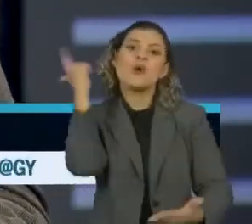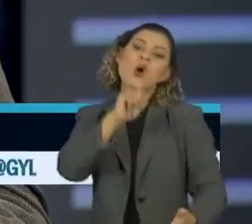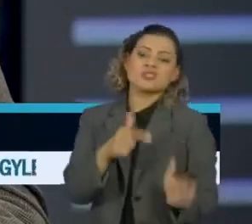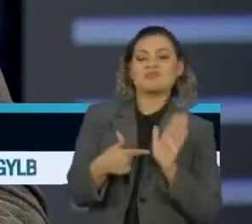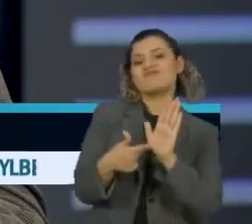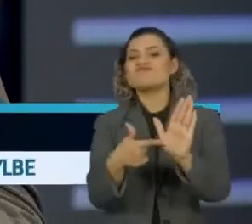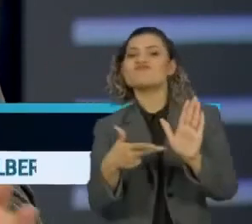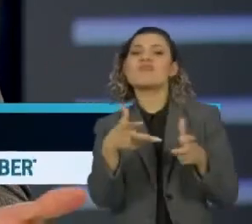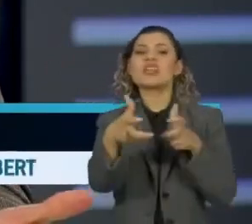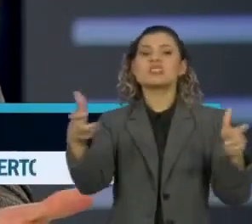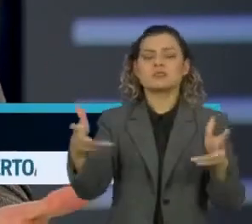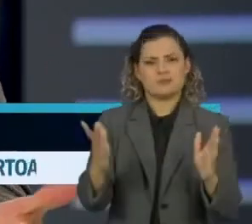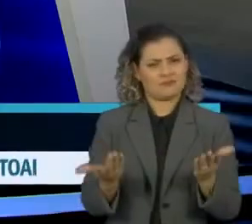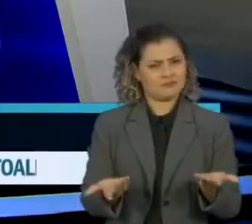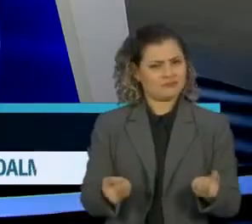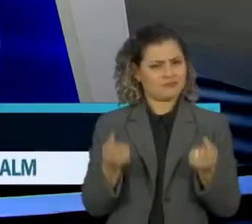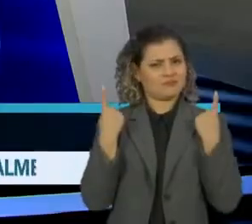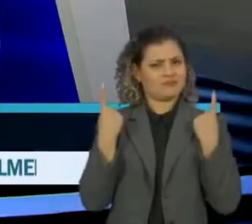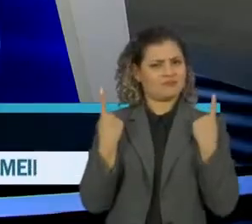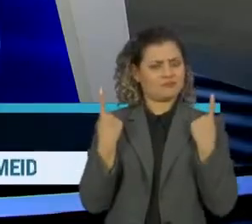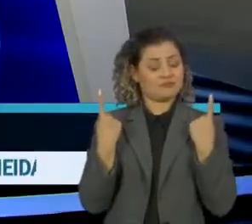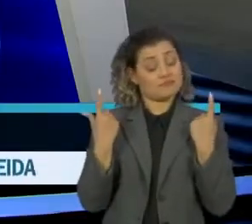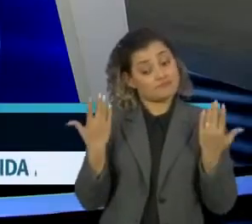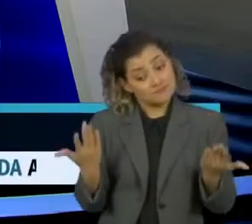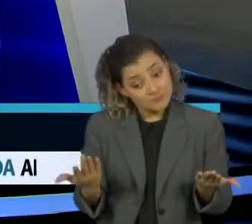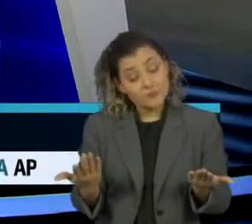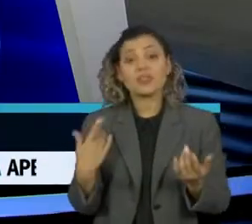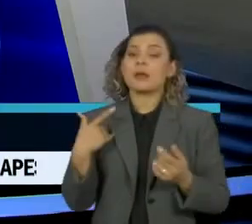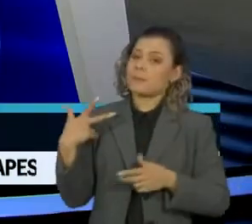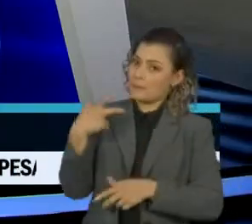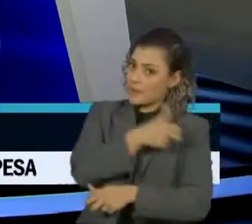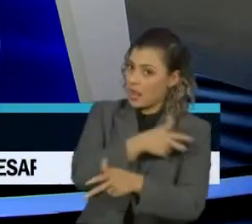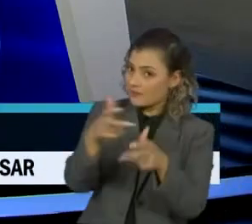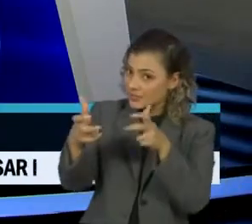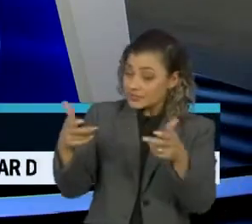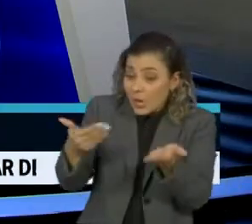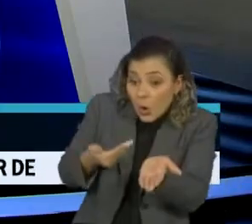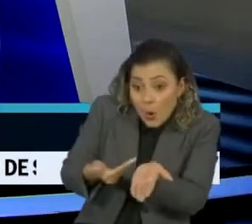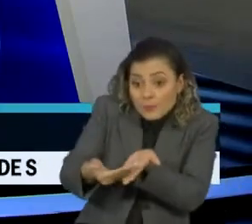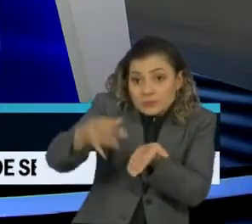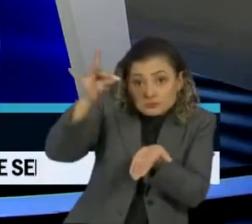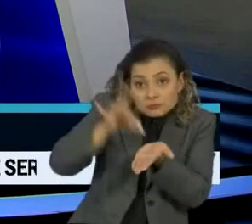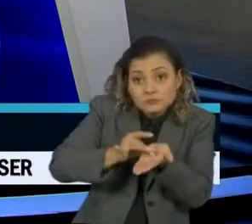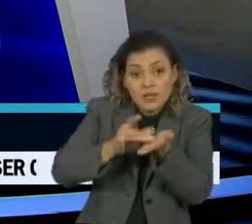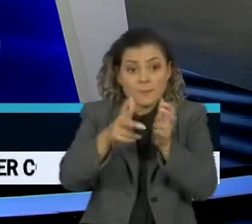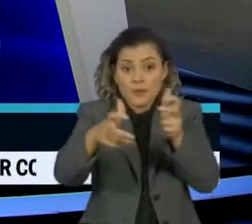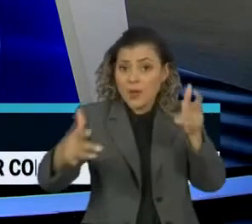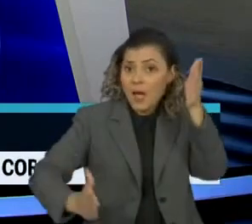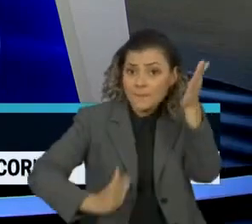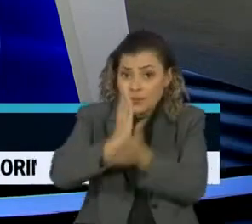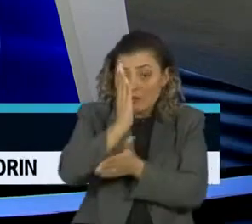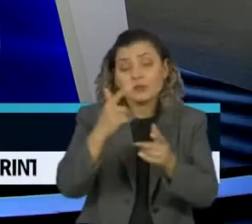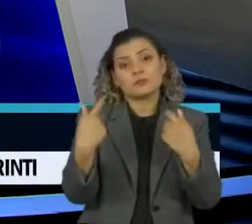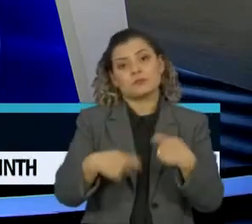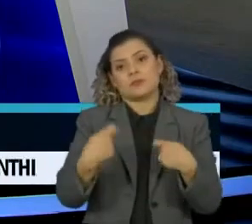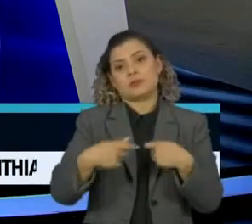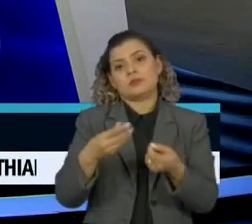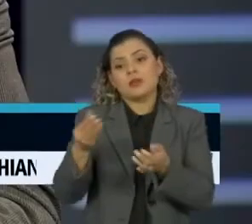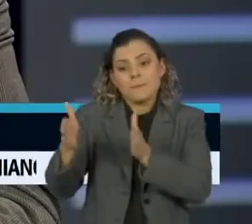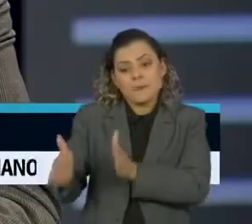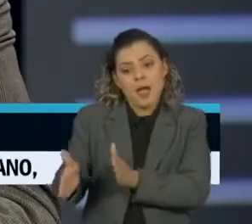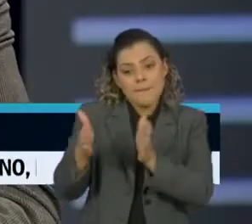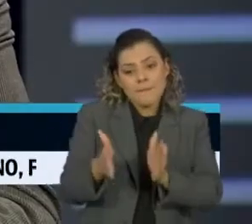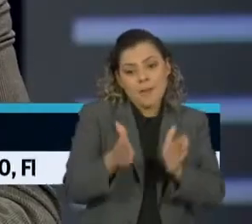vacina aí. Então, para a vacina iniciar o uso clínico, ela precisa ter esses testes